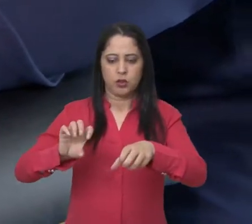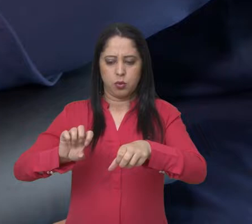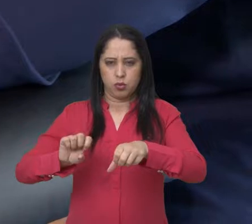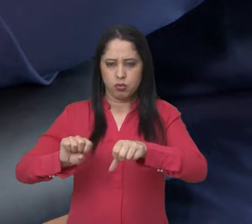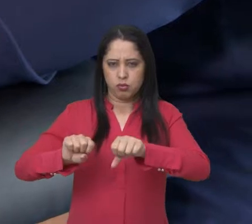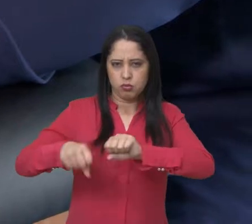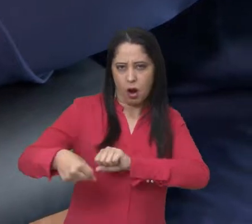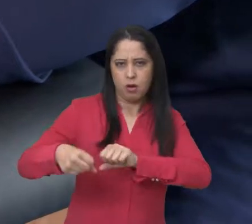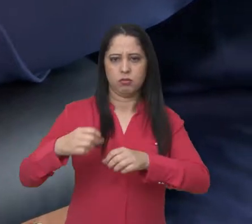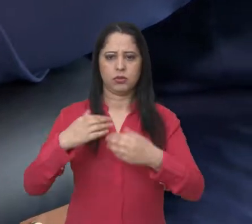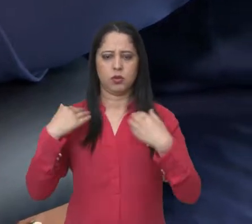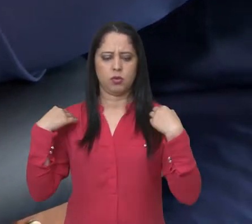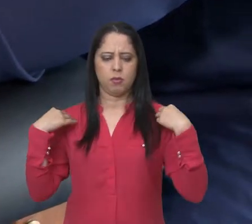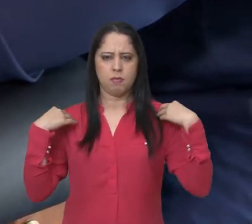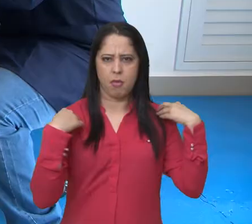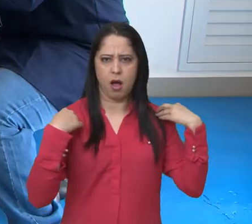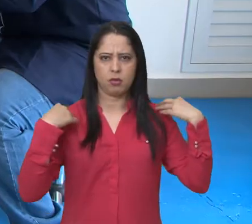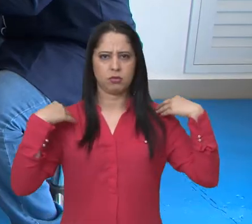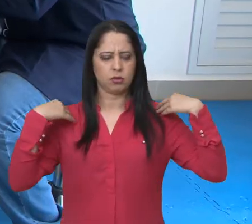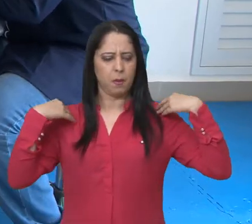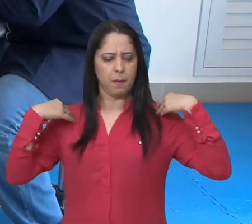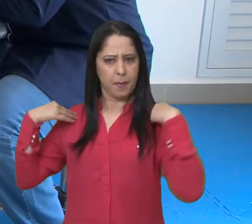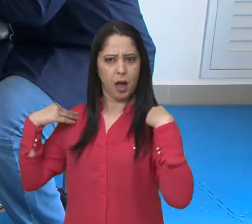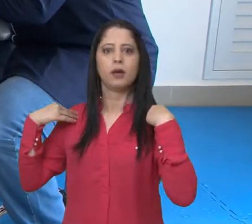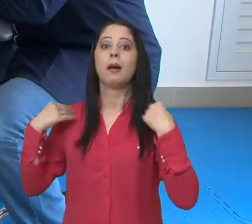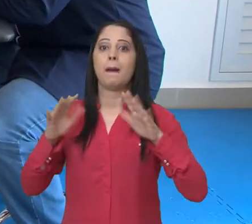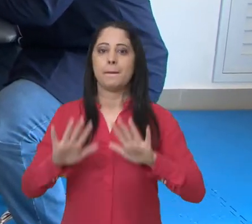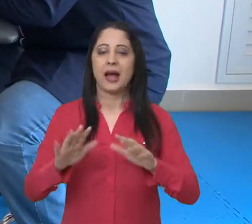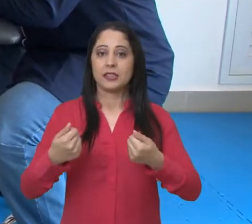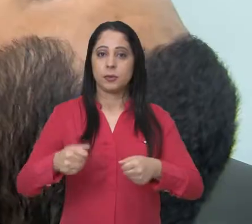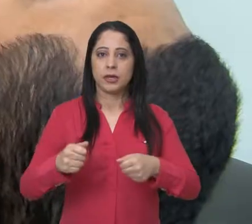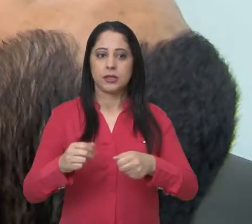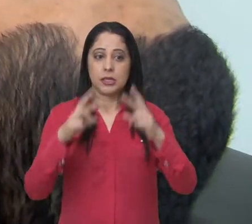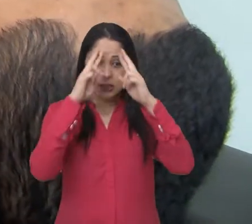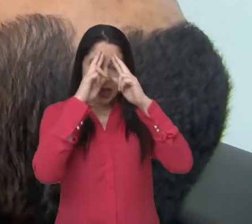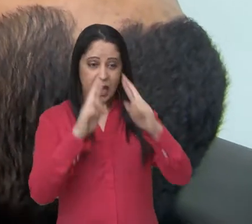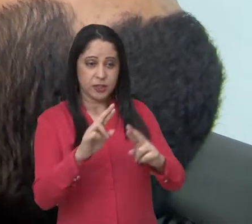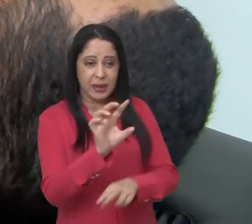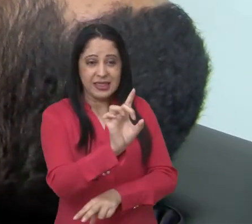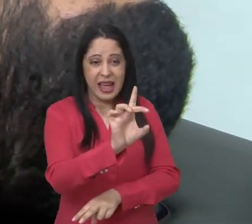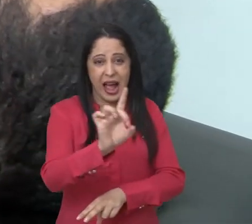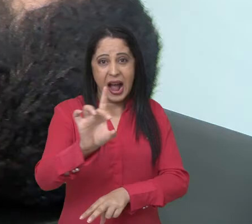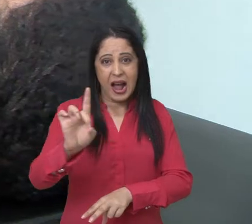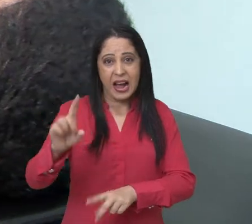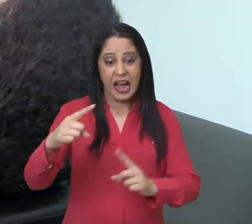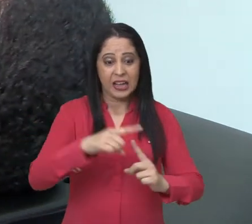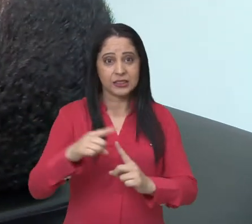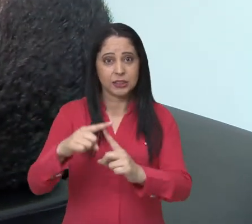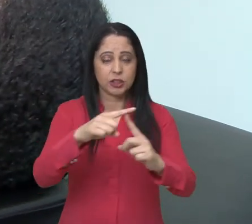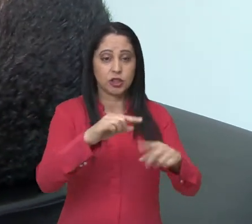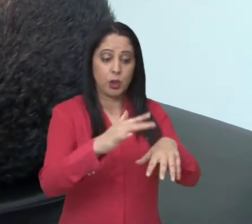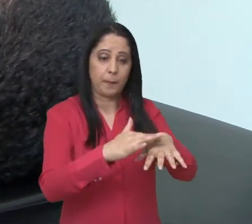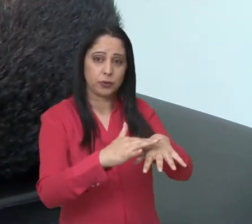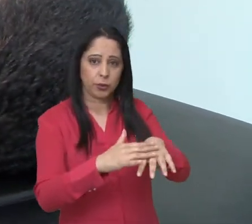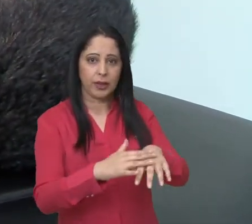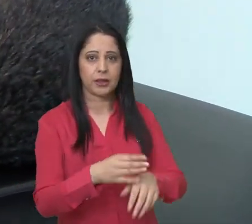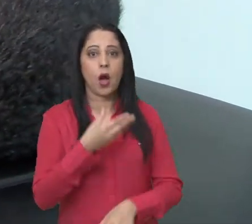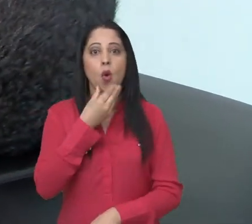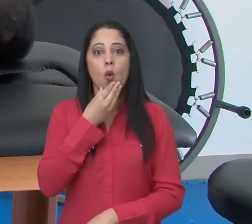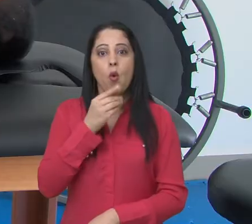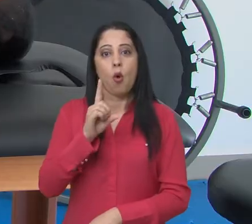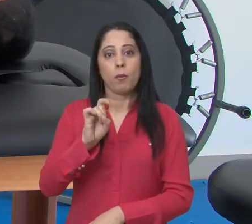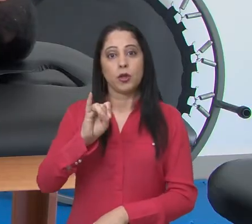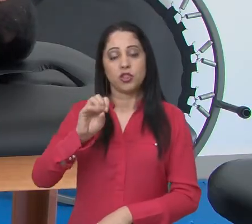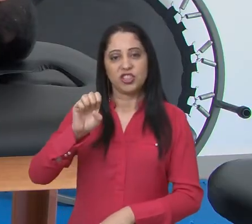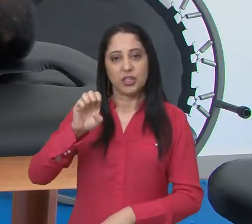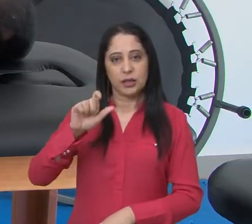estão em desarmonia. A técnica respeita a história de cada paciente. Diego, que pratica futebol americano, encontrou